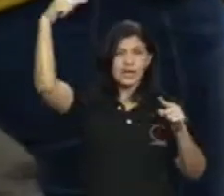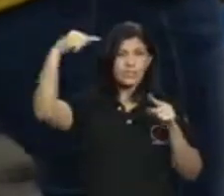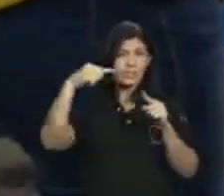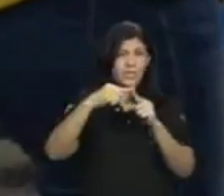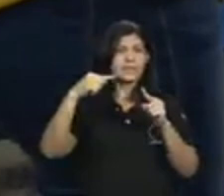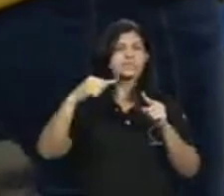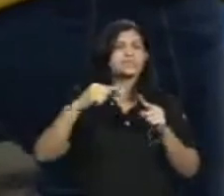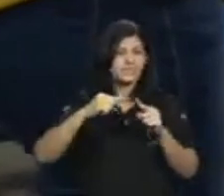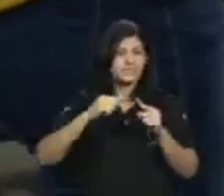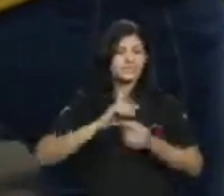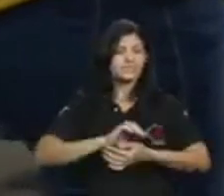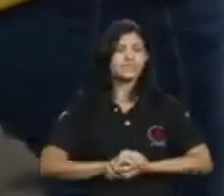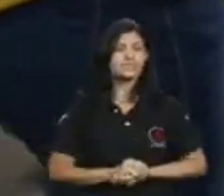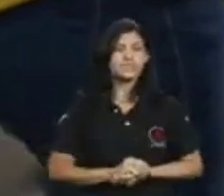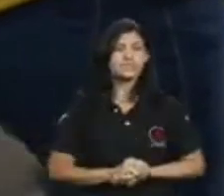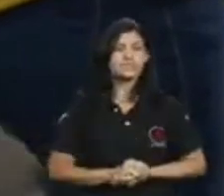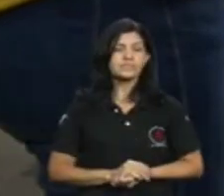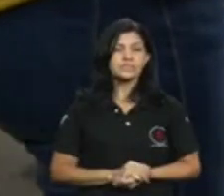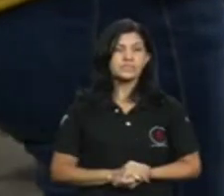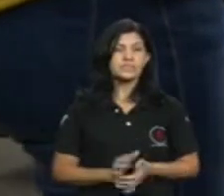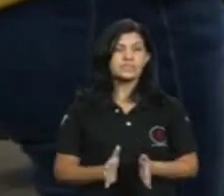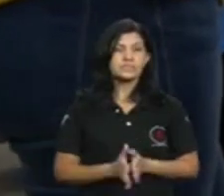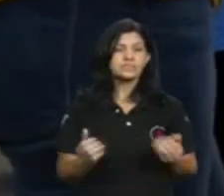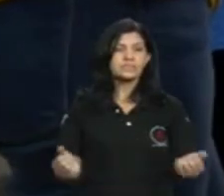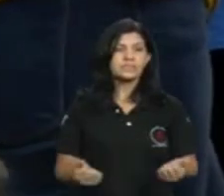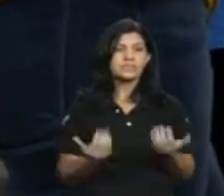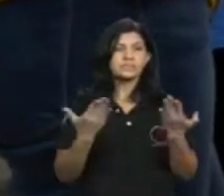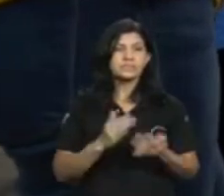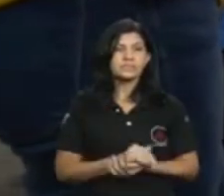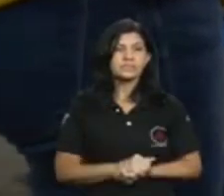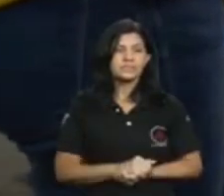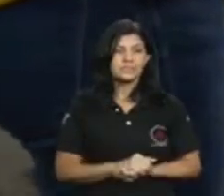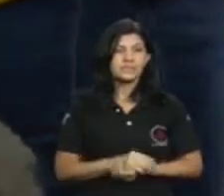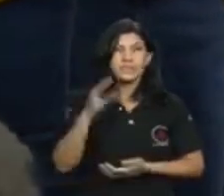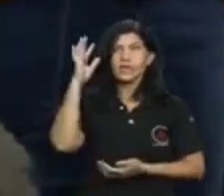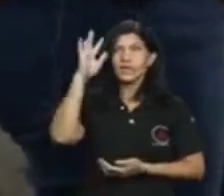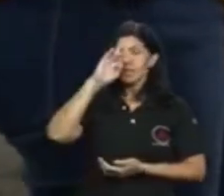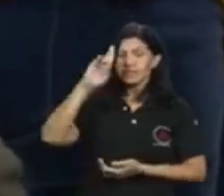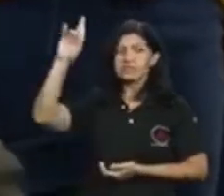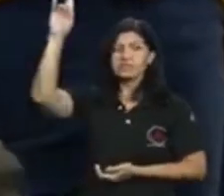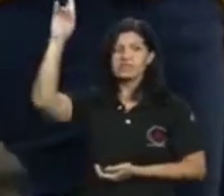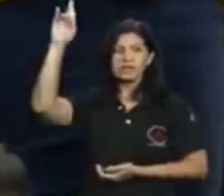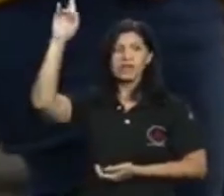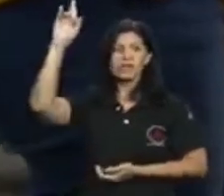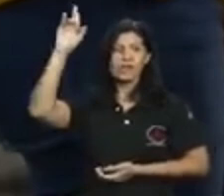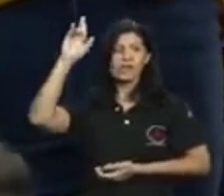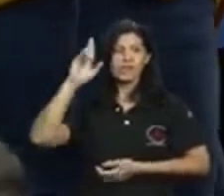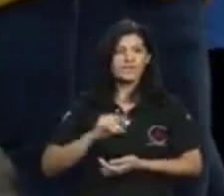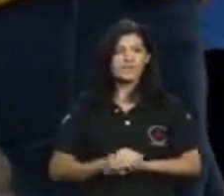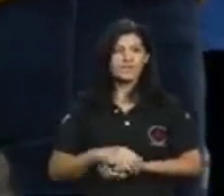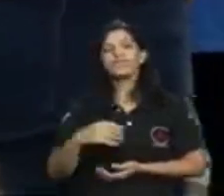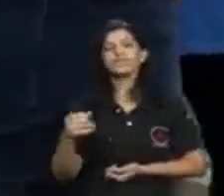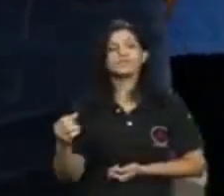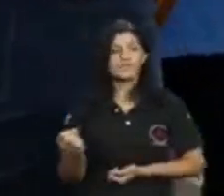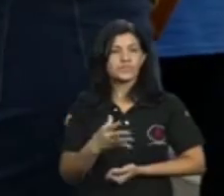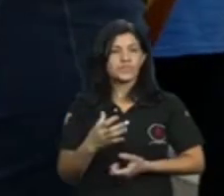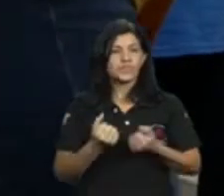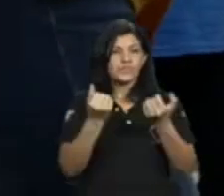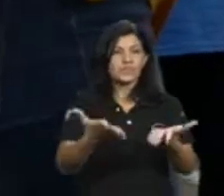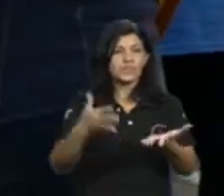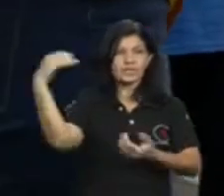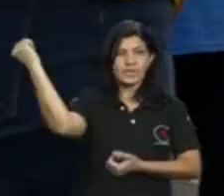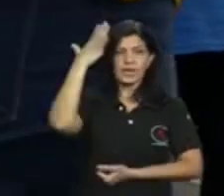Ricalabachude cantarabassaia. Senhor, renova as forças da tua serva. Da